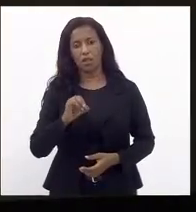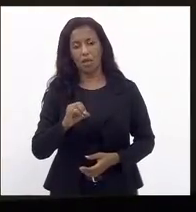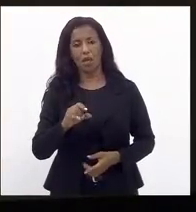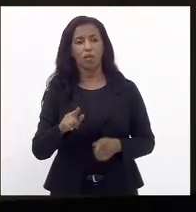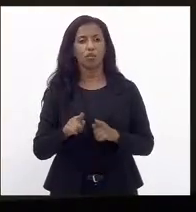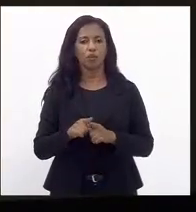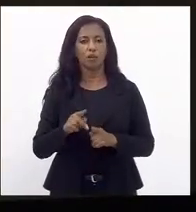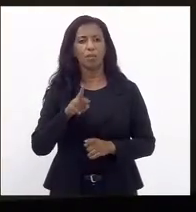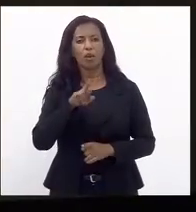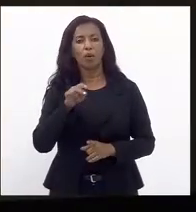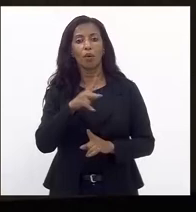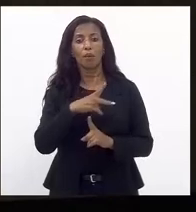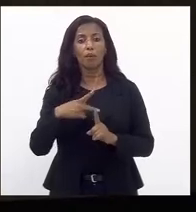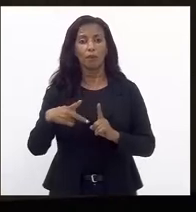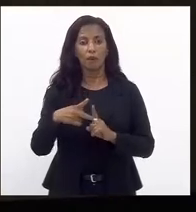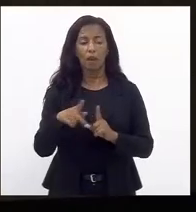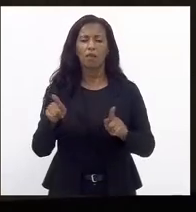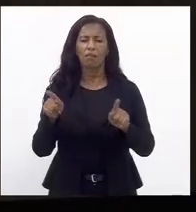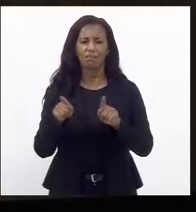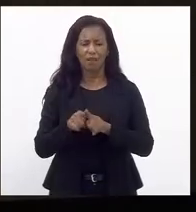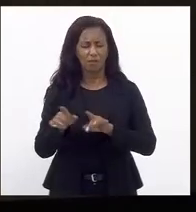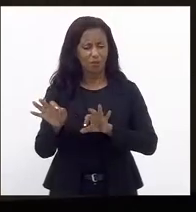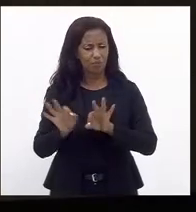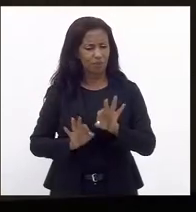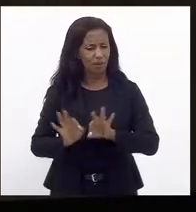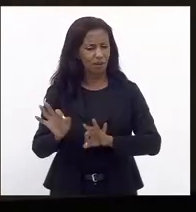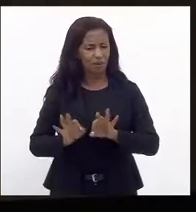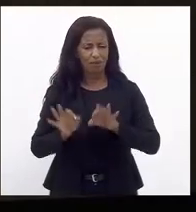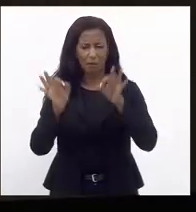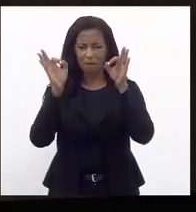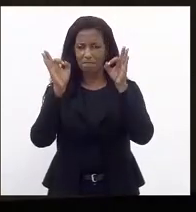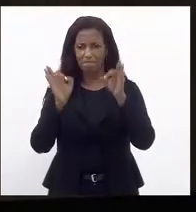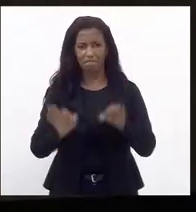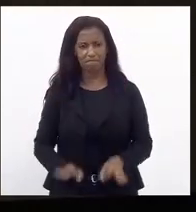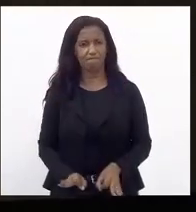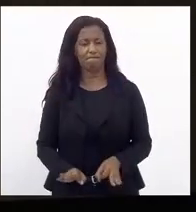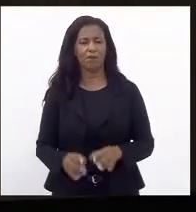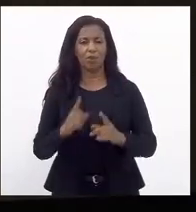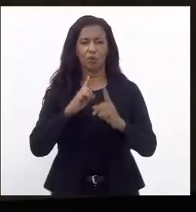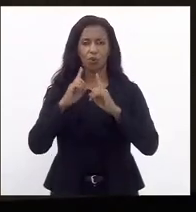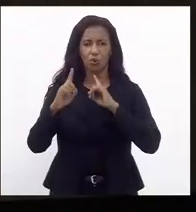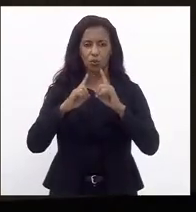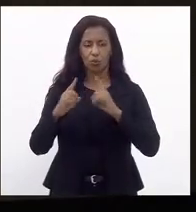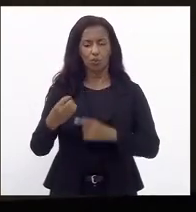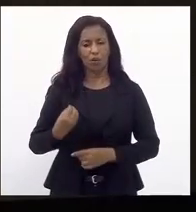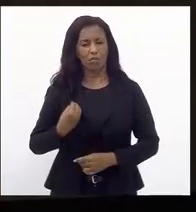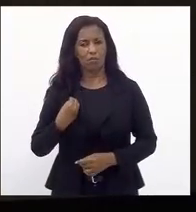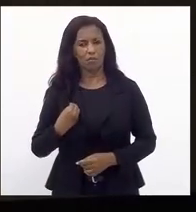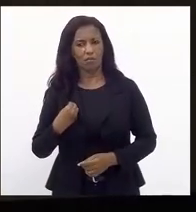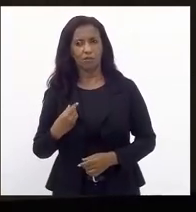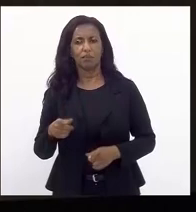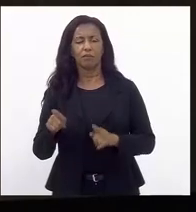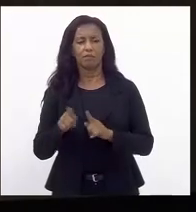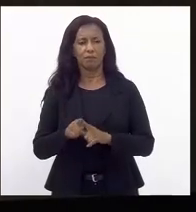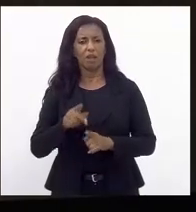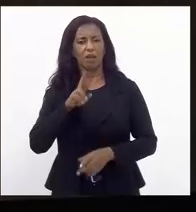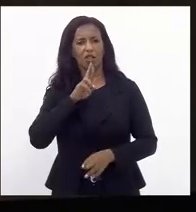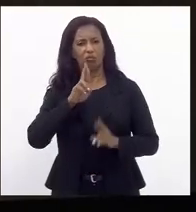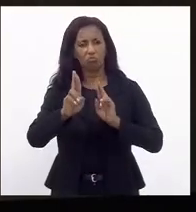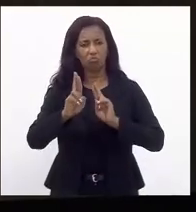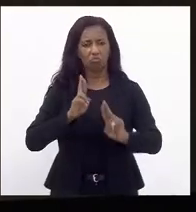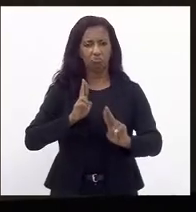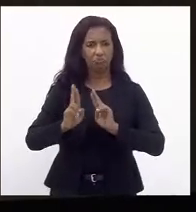presidente do Rio previdência que da mesma forma Impecável no diálogo na presença na